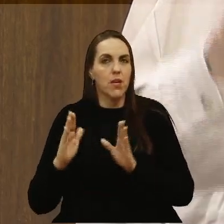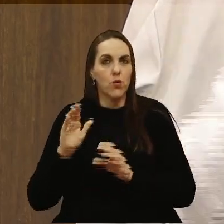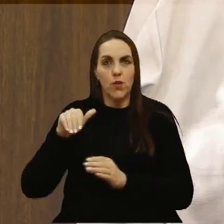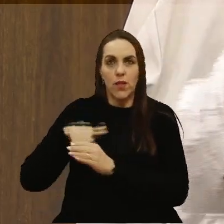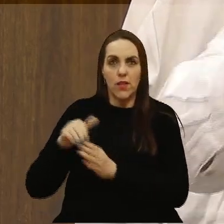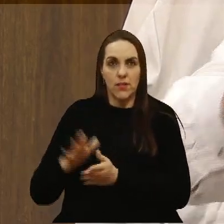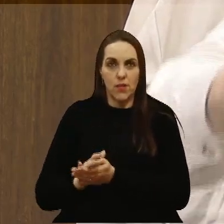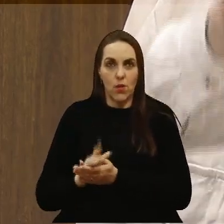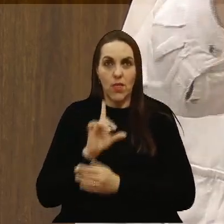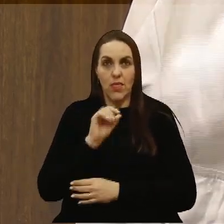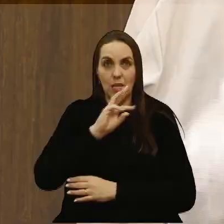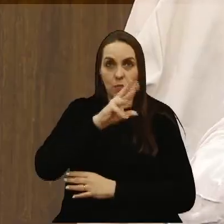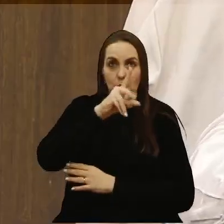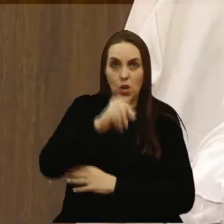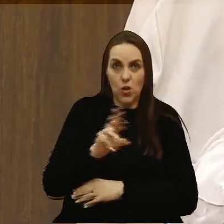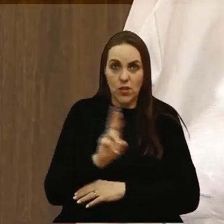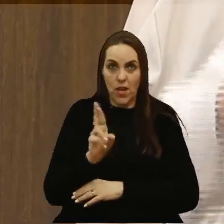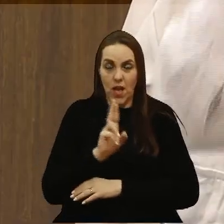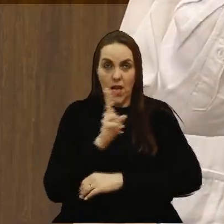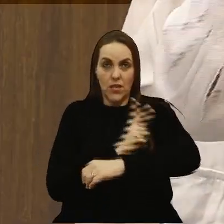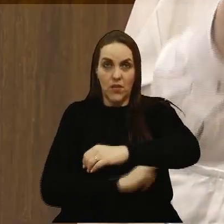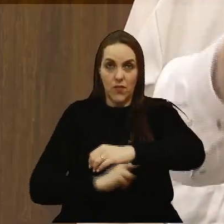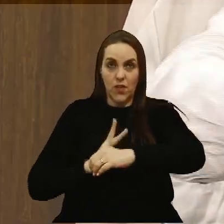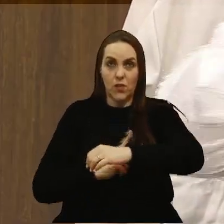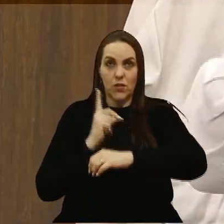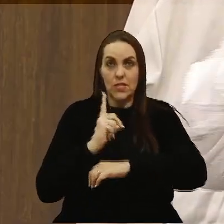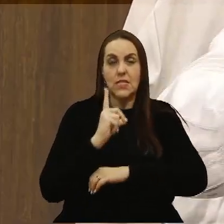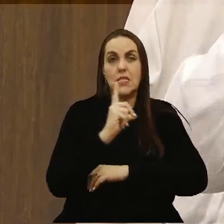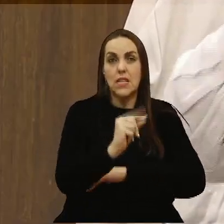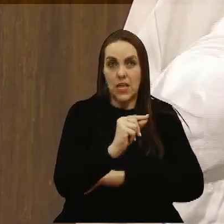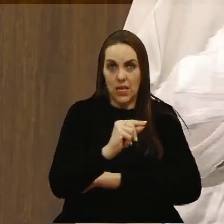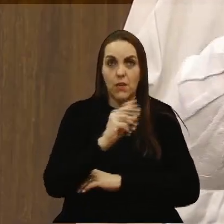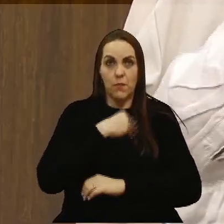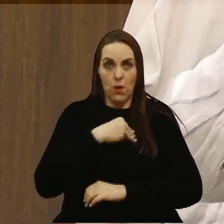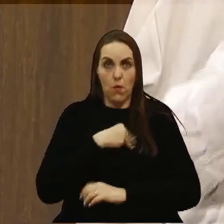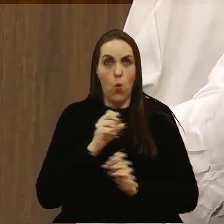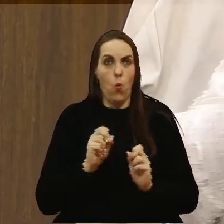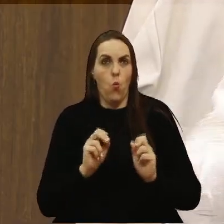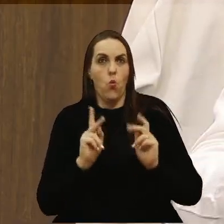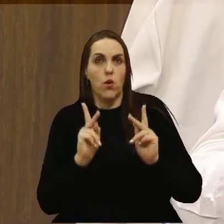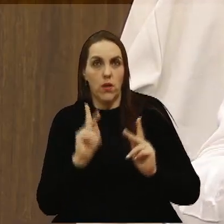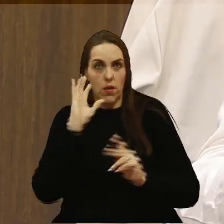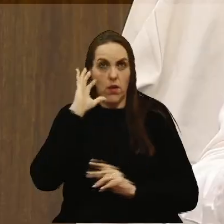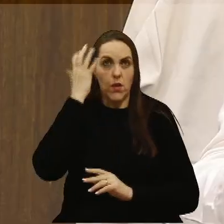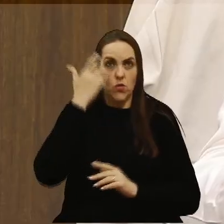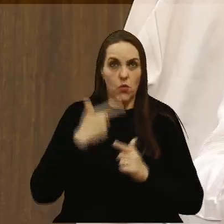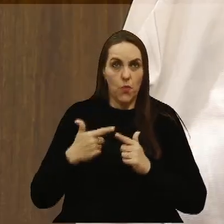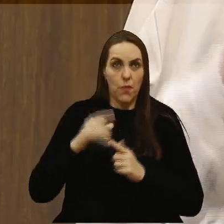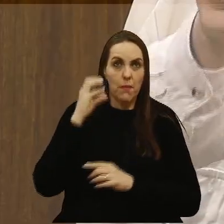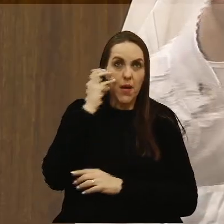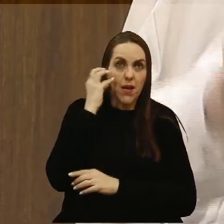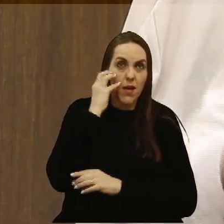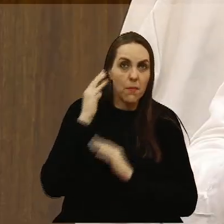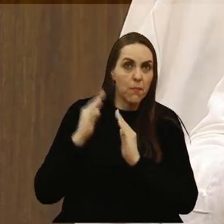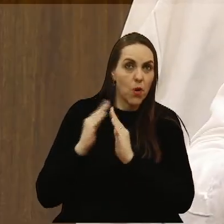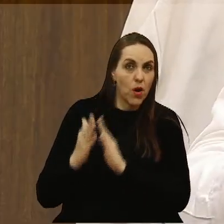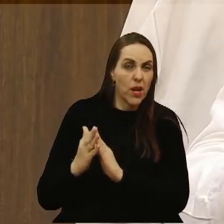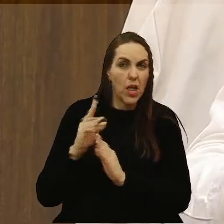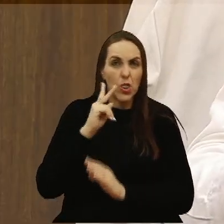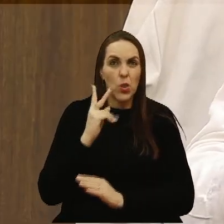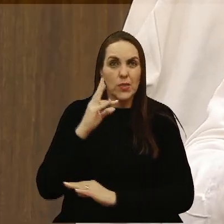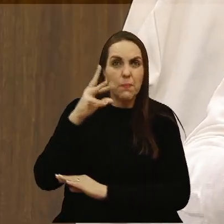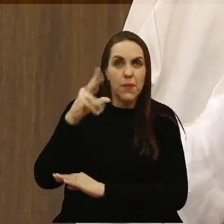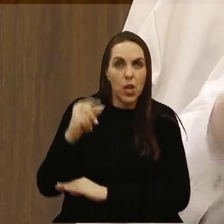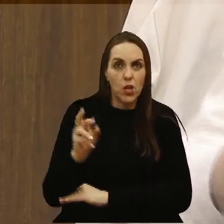10 milhões de reais para construir um viaduto na saída da Marco Polo. Beleza, ela soluciona o problema de quem mora em Ana Rec. Agora, vamos combinar, 2 milhões de